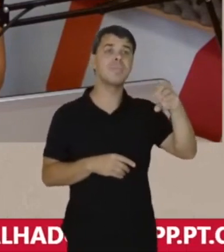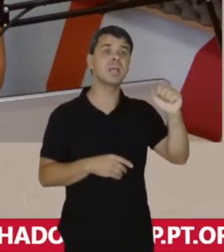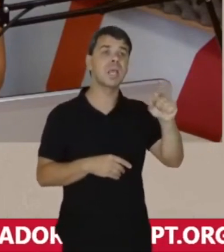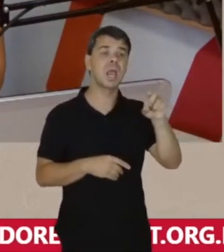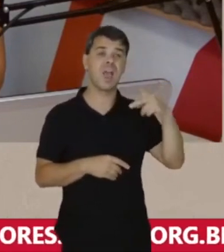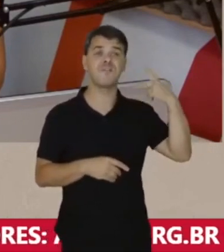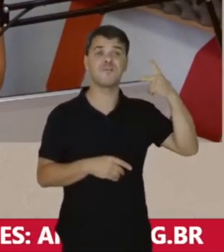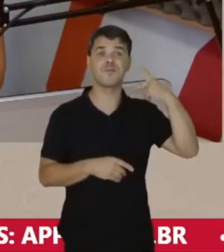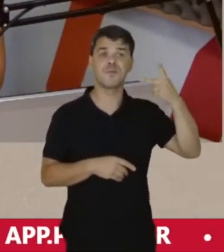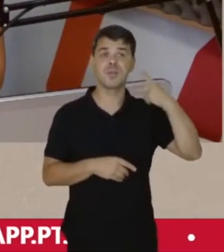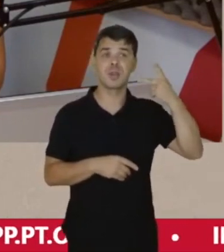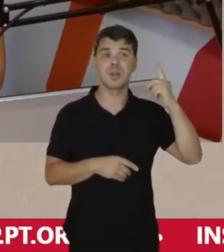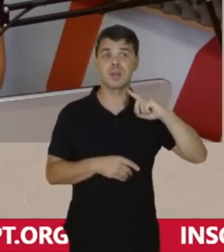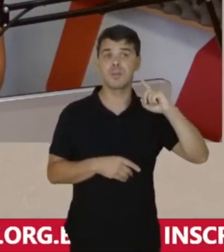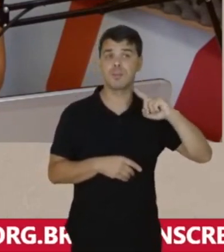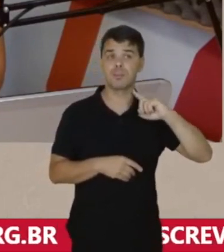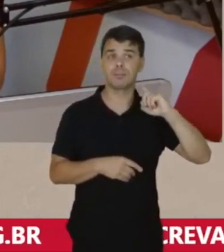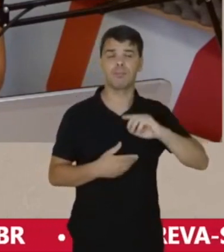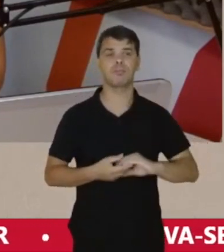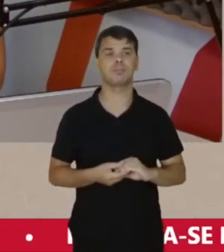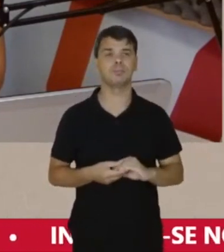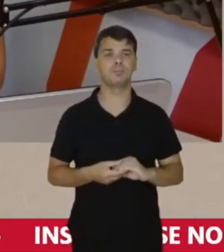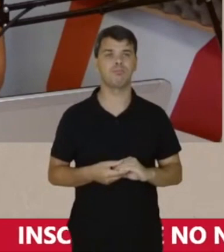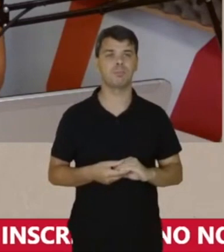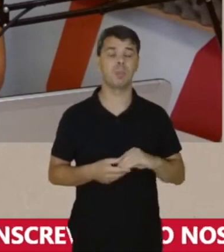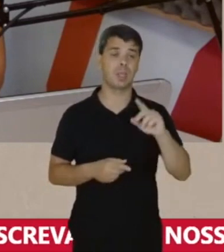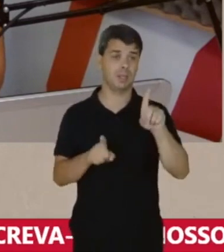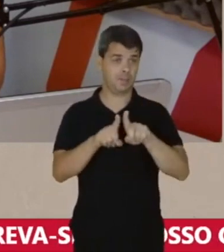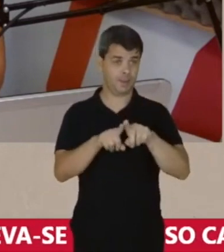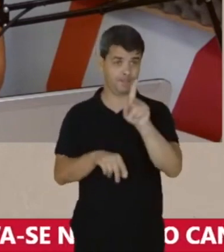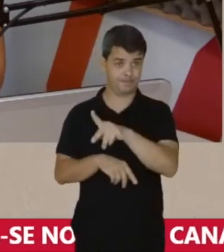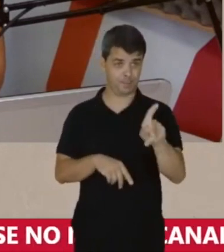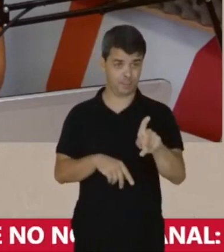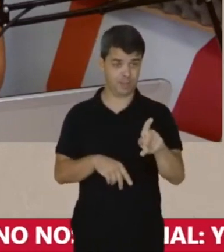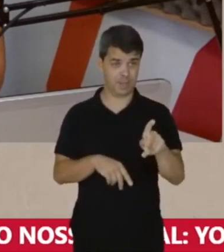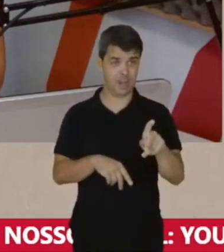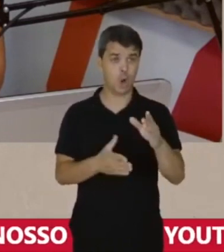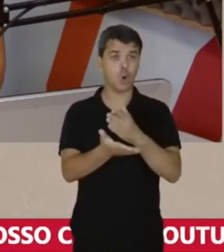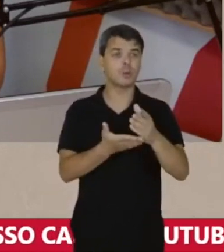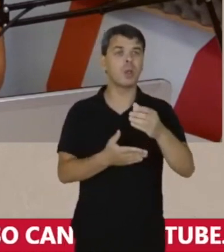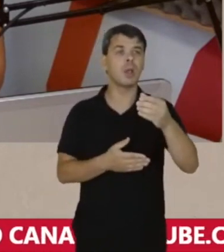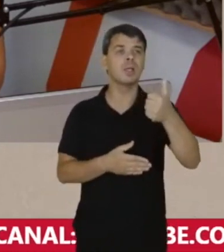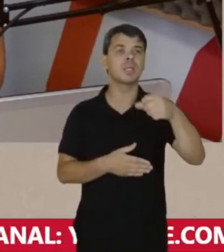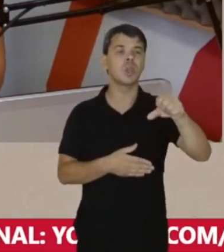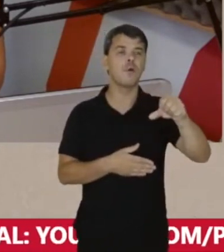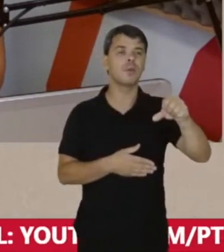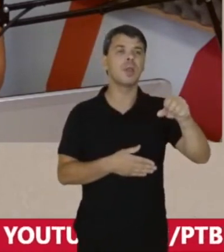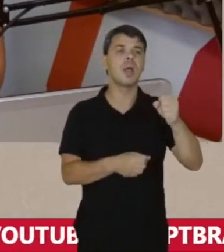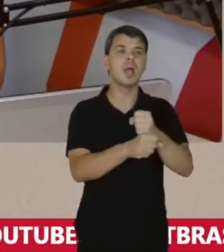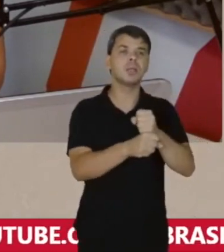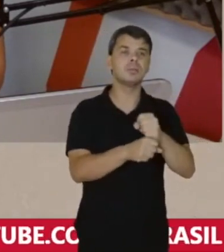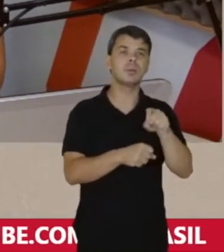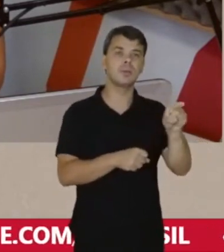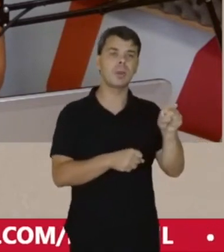Ela é vereadora por Belo Horizonte e professora desde os 19 anos. Inclusive, propositalmente,